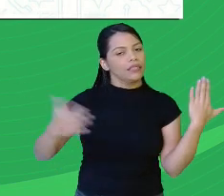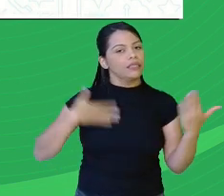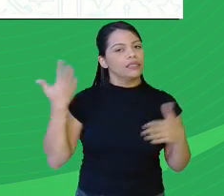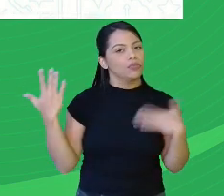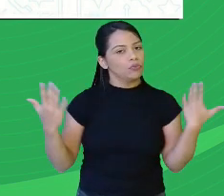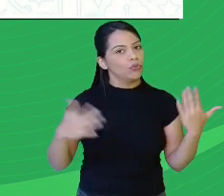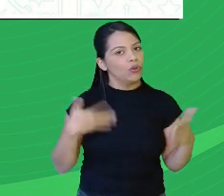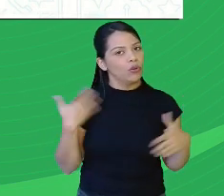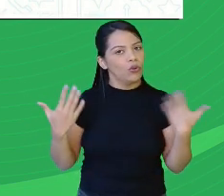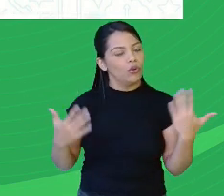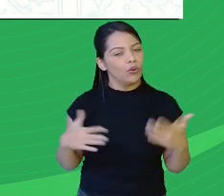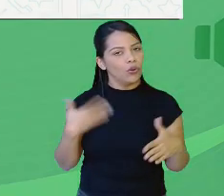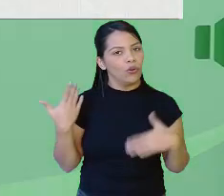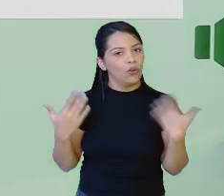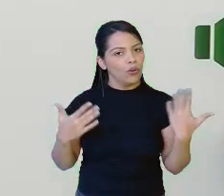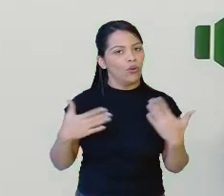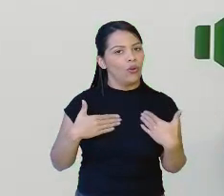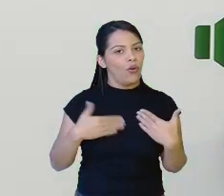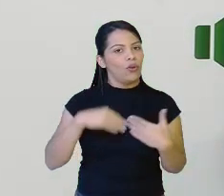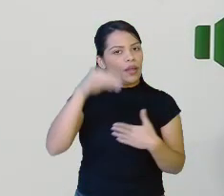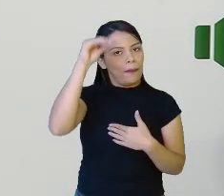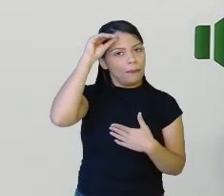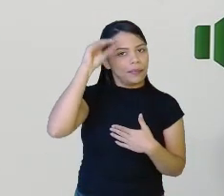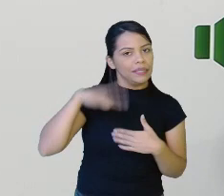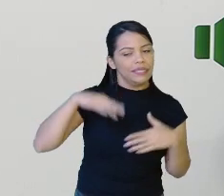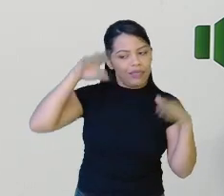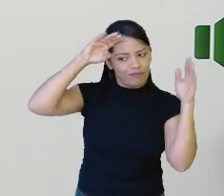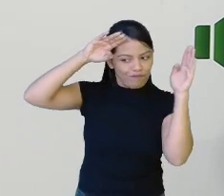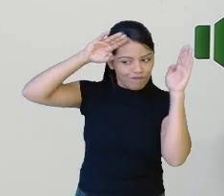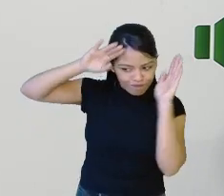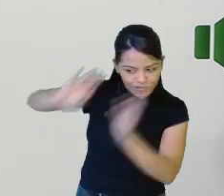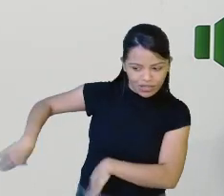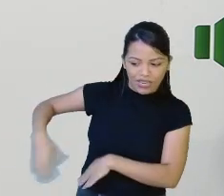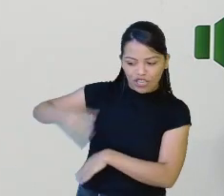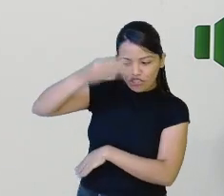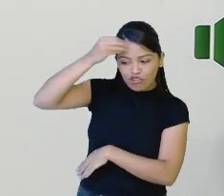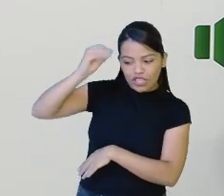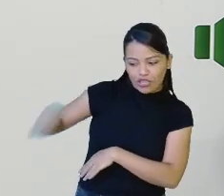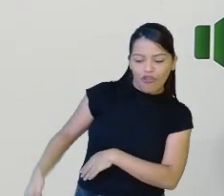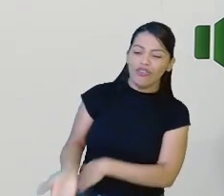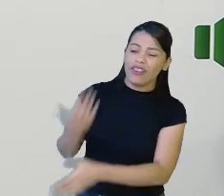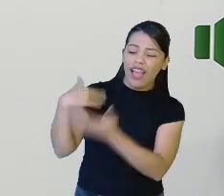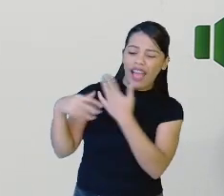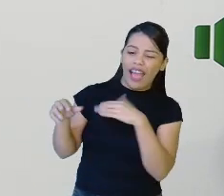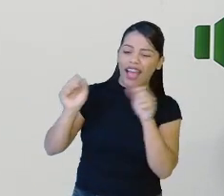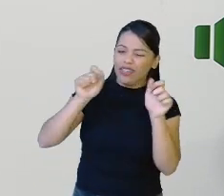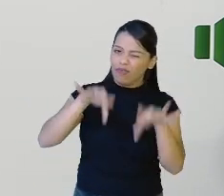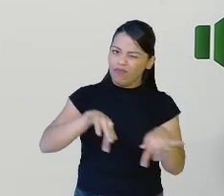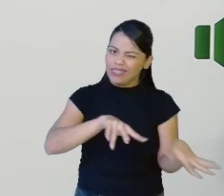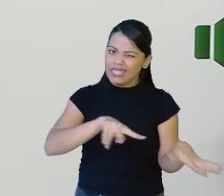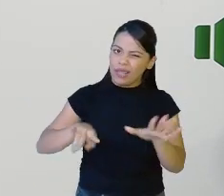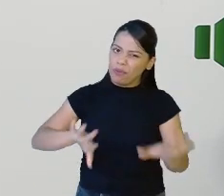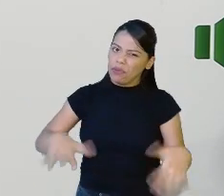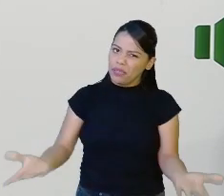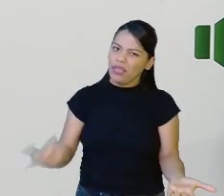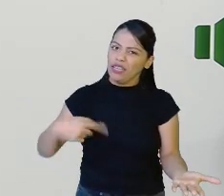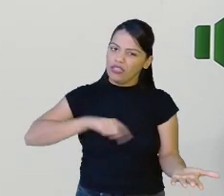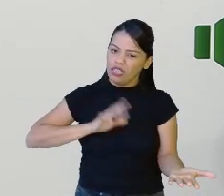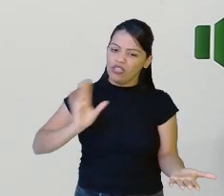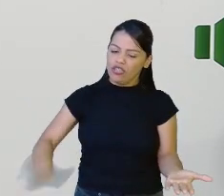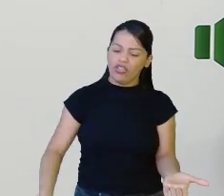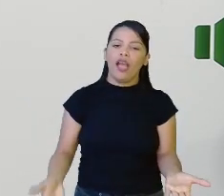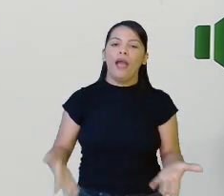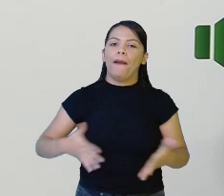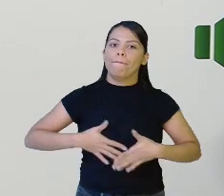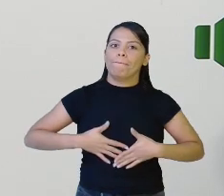animou, colocamos a preguiça para bem longe, aquela preguicinha do final de semana. Então já estamos bem dispostos e